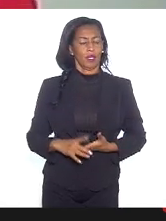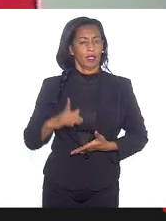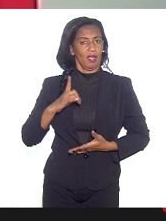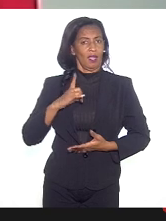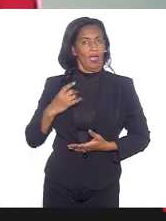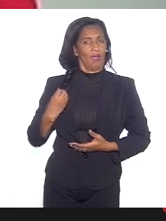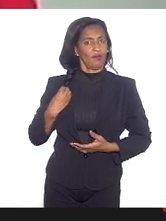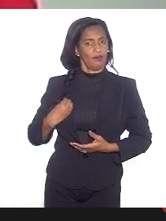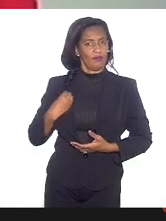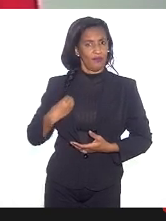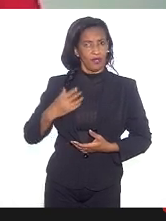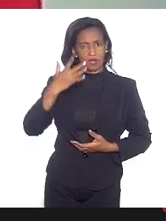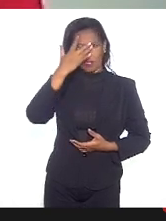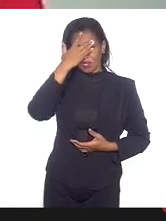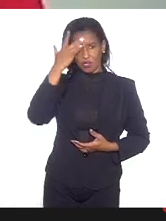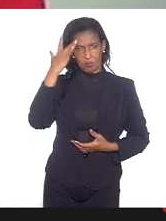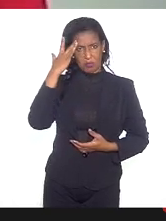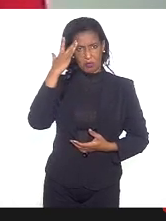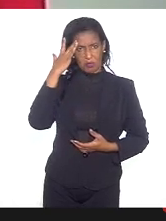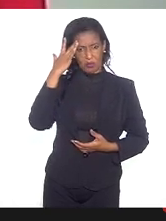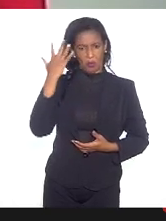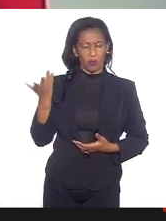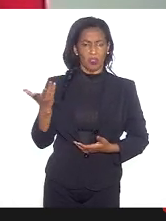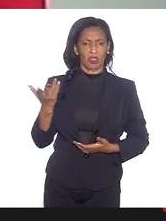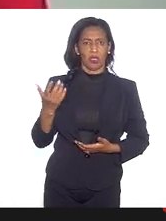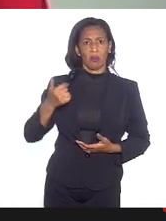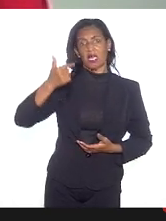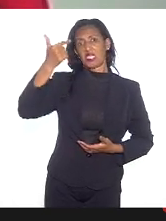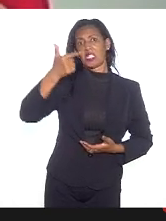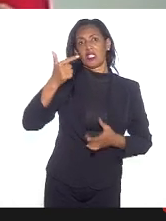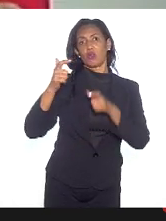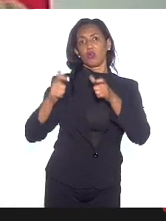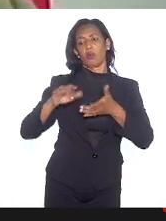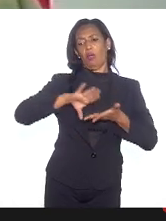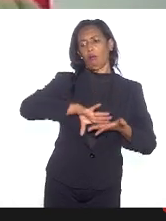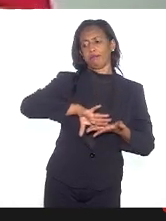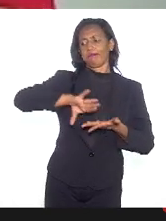vida das pessoas seja colocada em segundo plano de uma